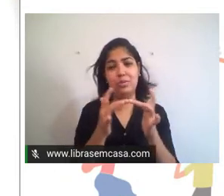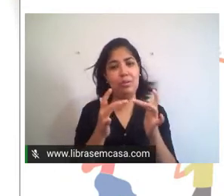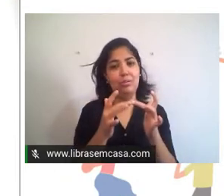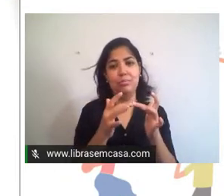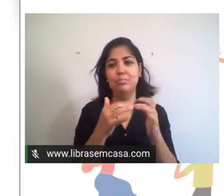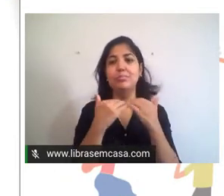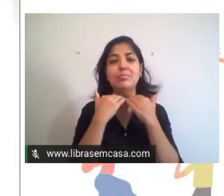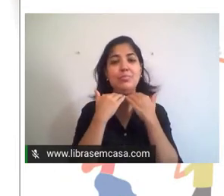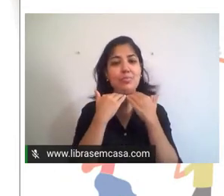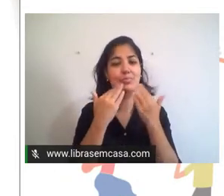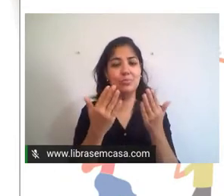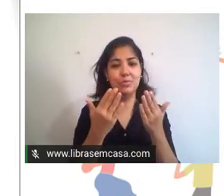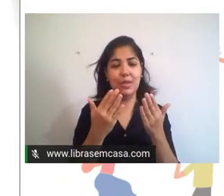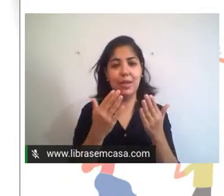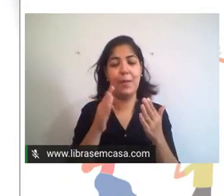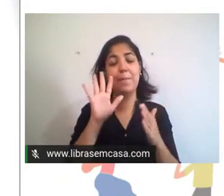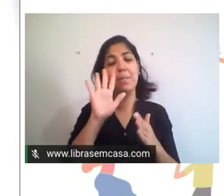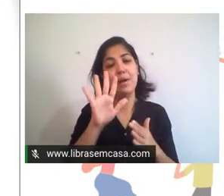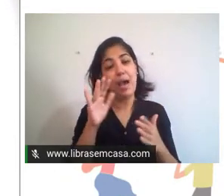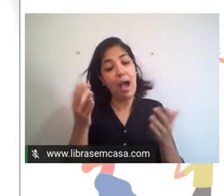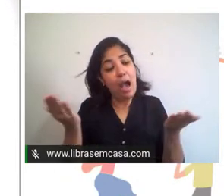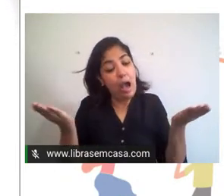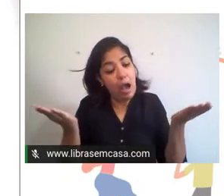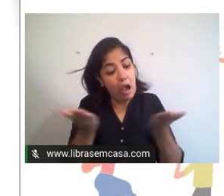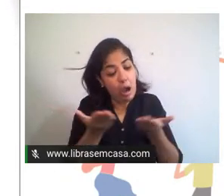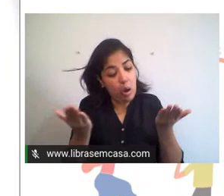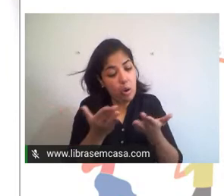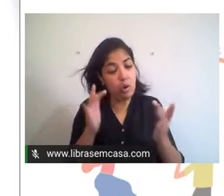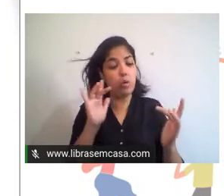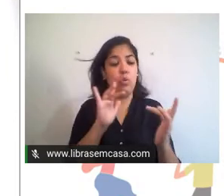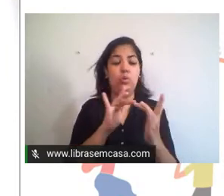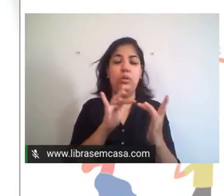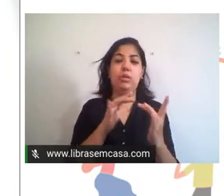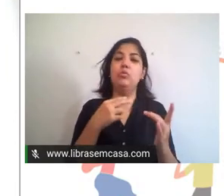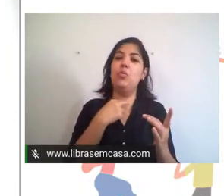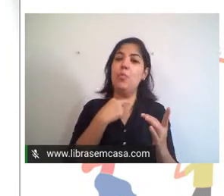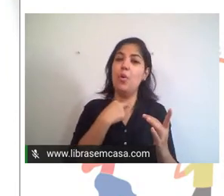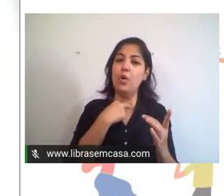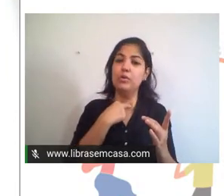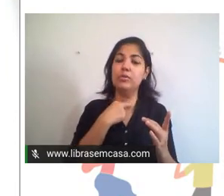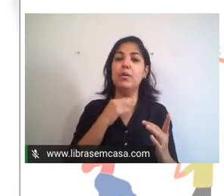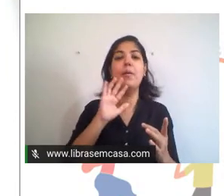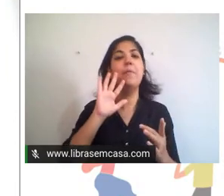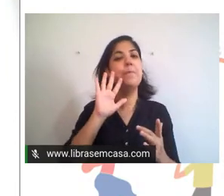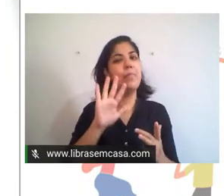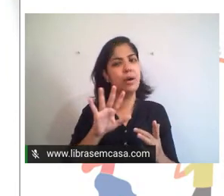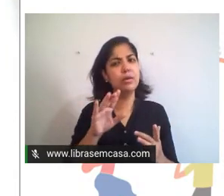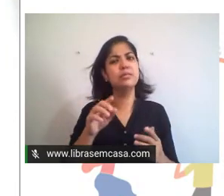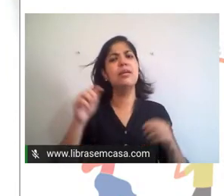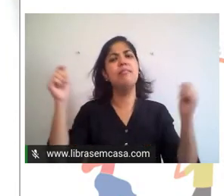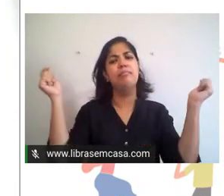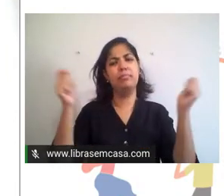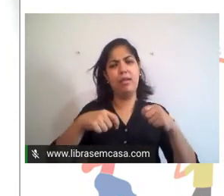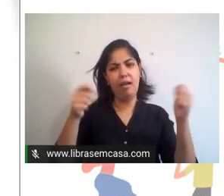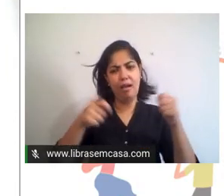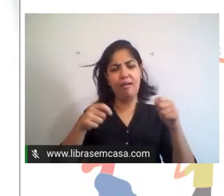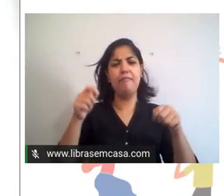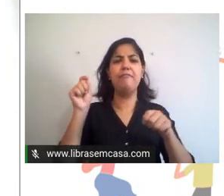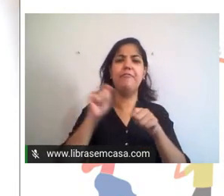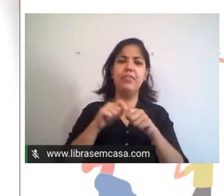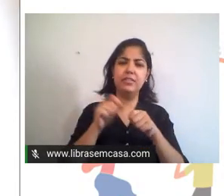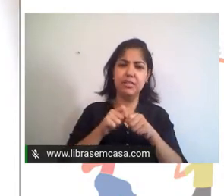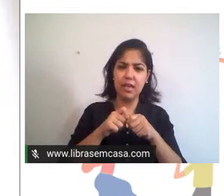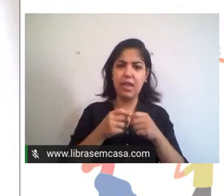não podemos ter o contato agora que a gente vai deixar de fazer atividades, discussões que são